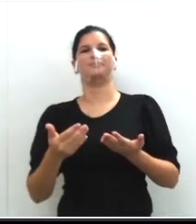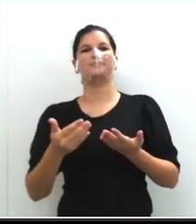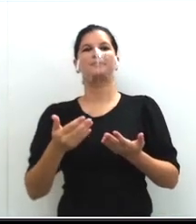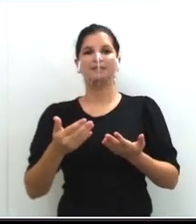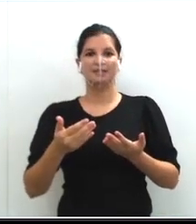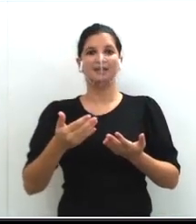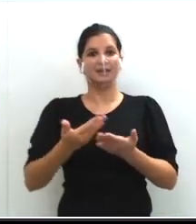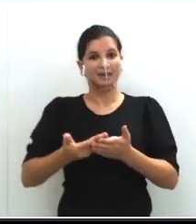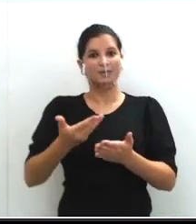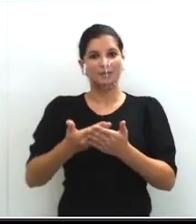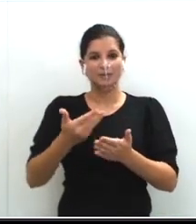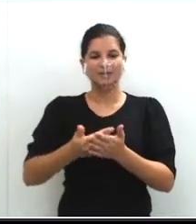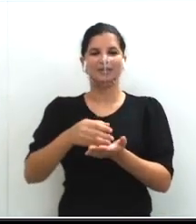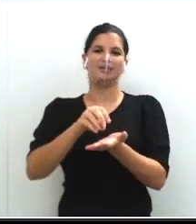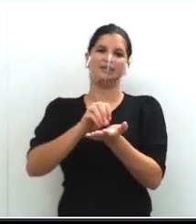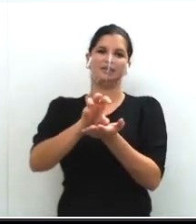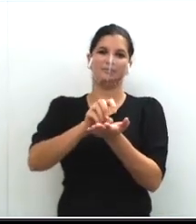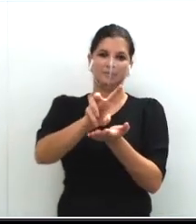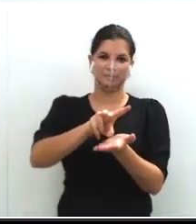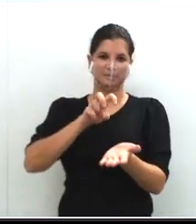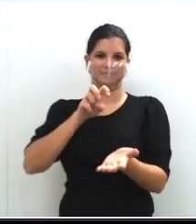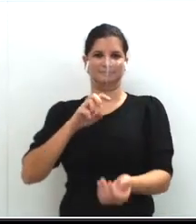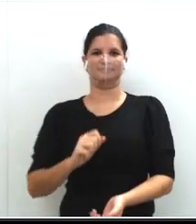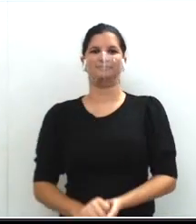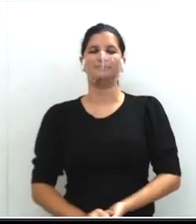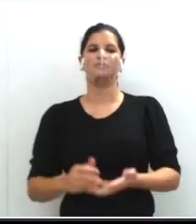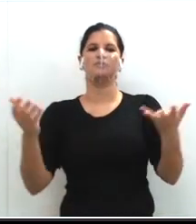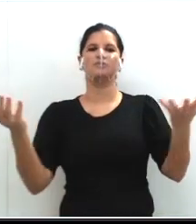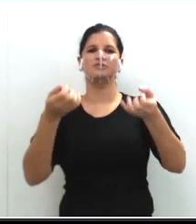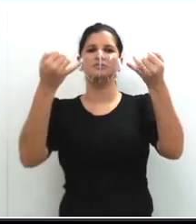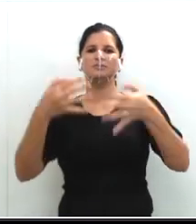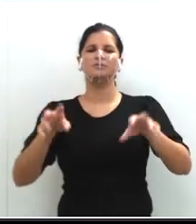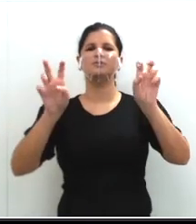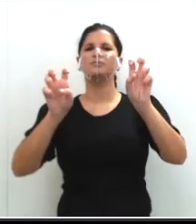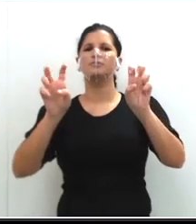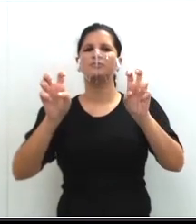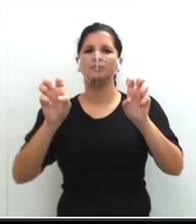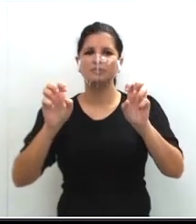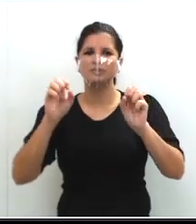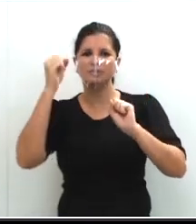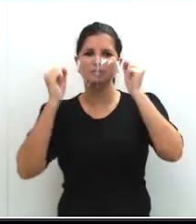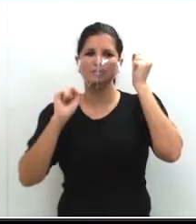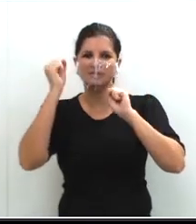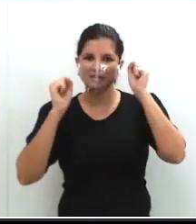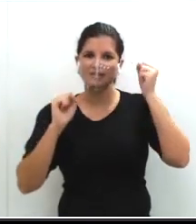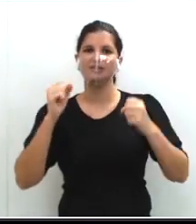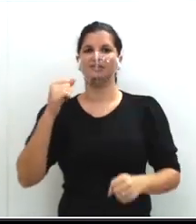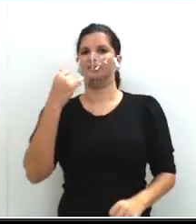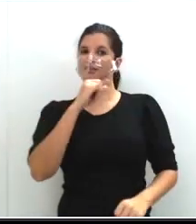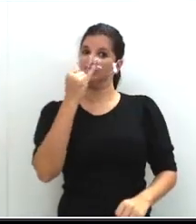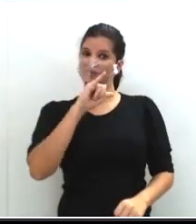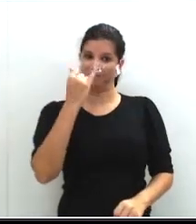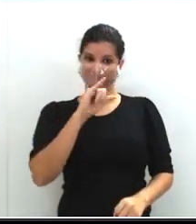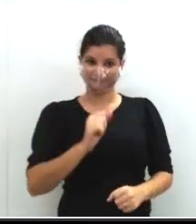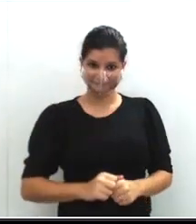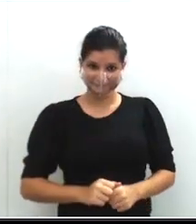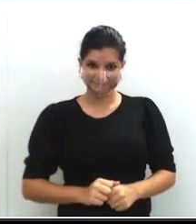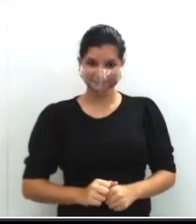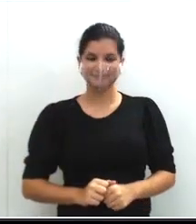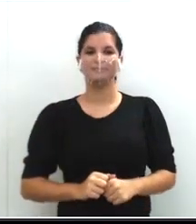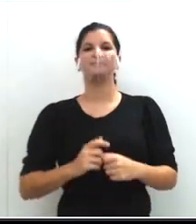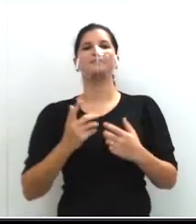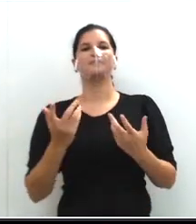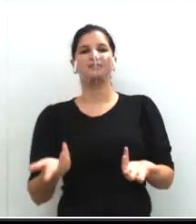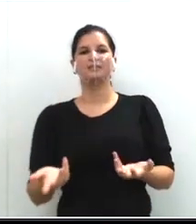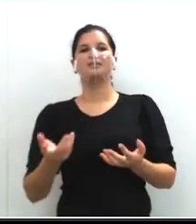começar mais uma aula do EducaPE. Hoje eu vou falar sobre as usinas de geração de energia